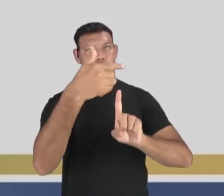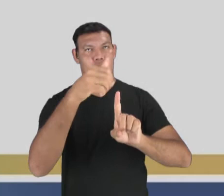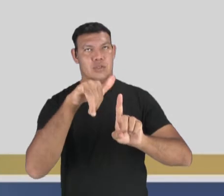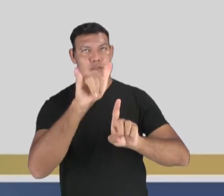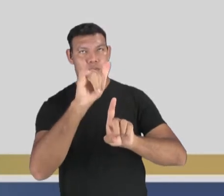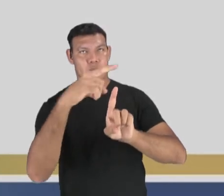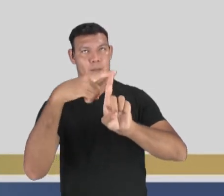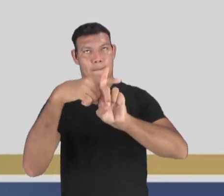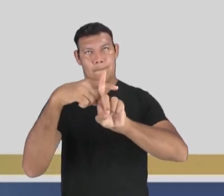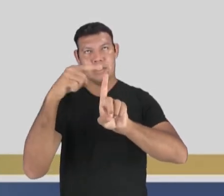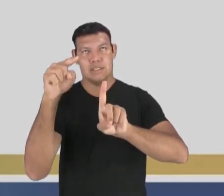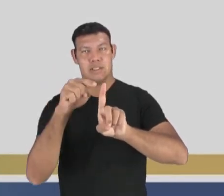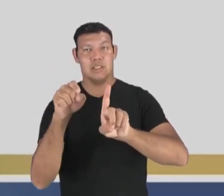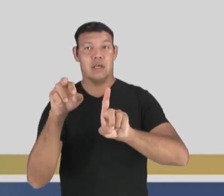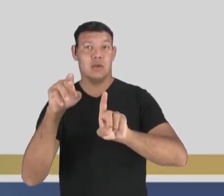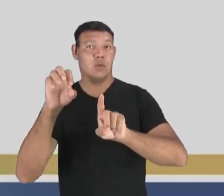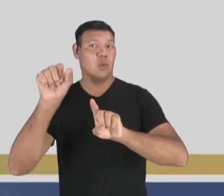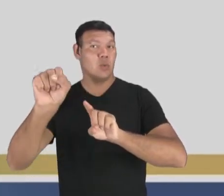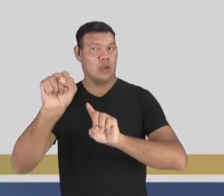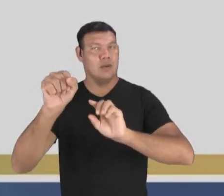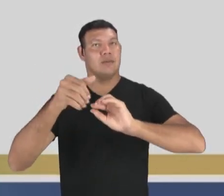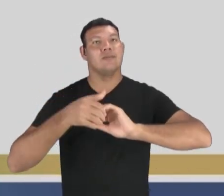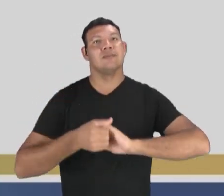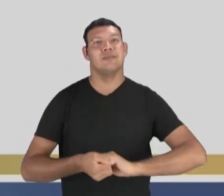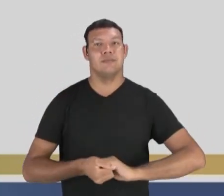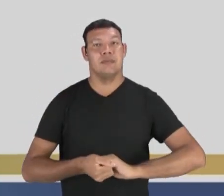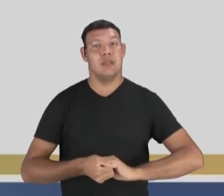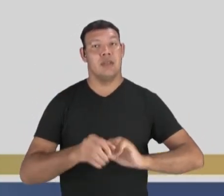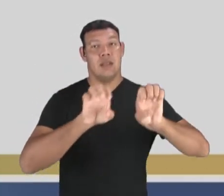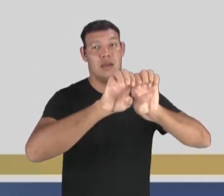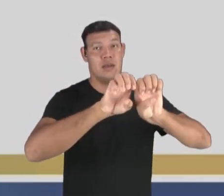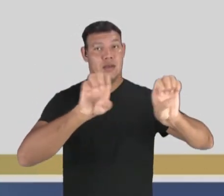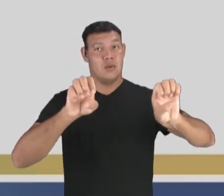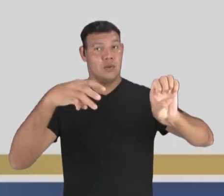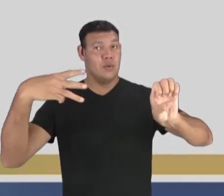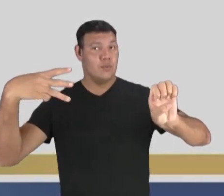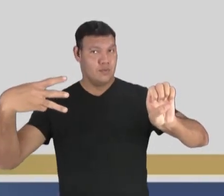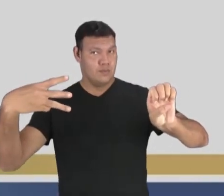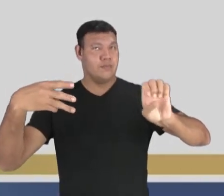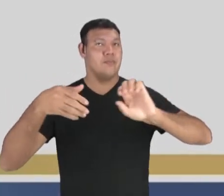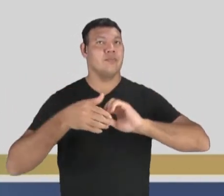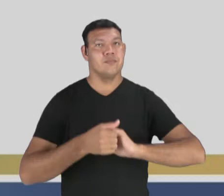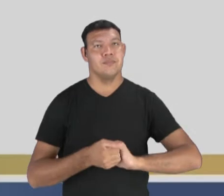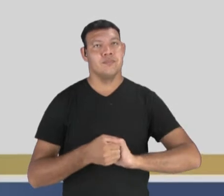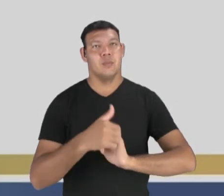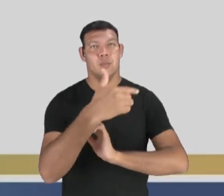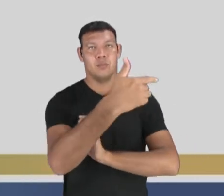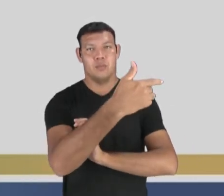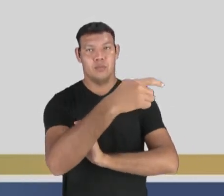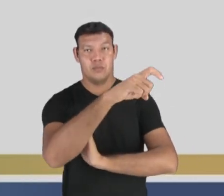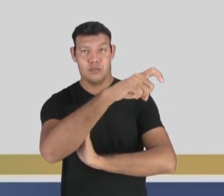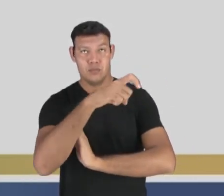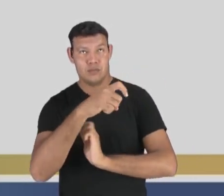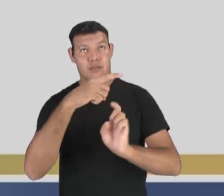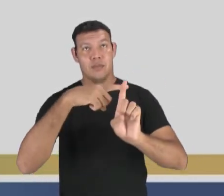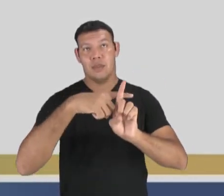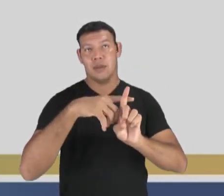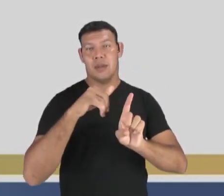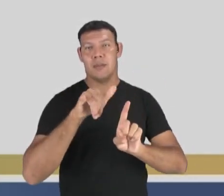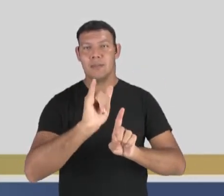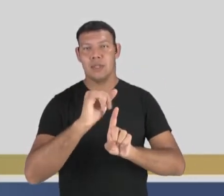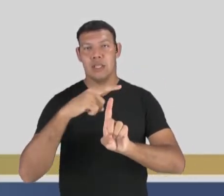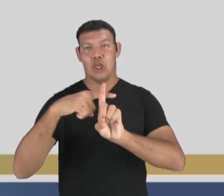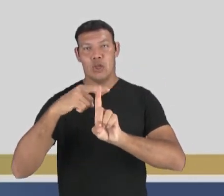mais 2y mais z igual a 8. E a terceira equação, nós teremos